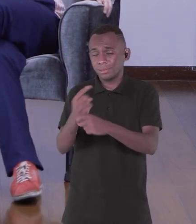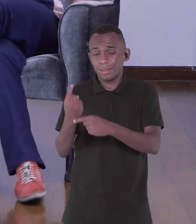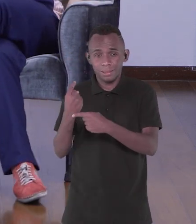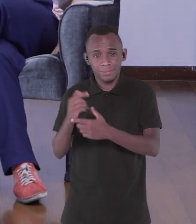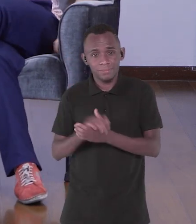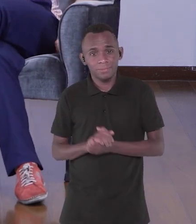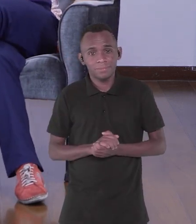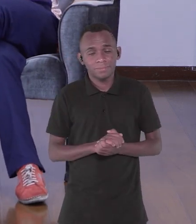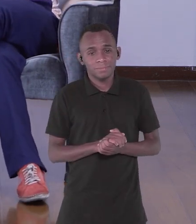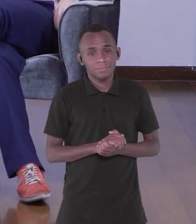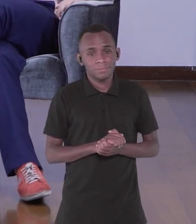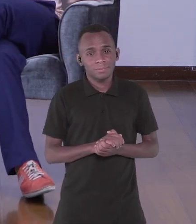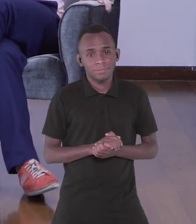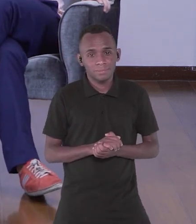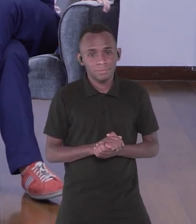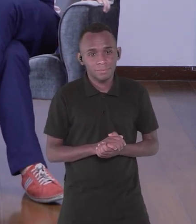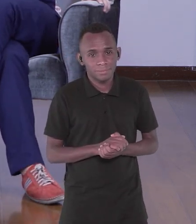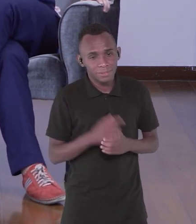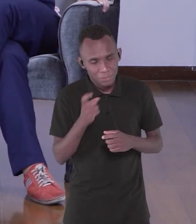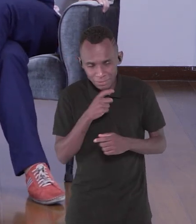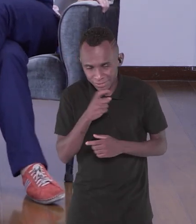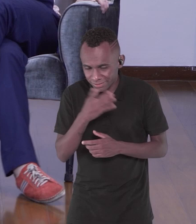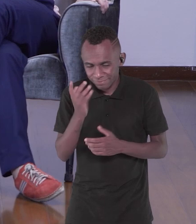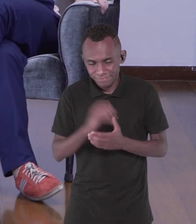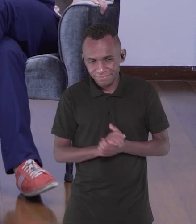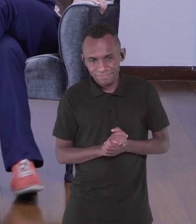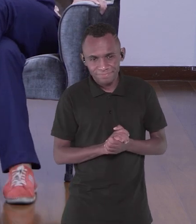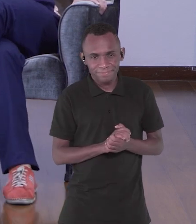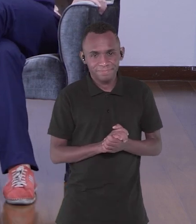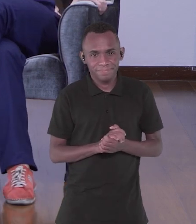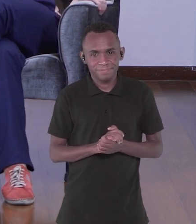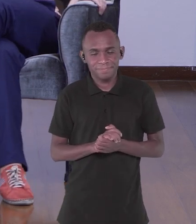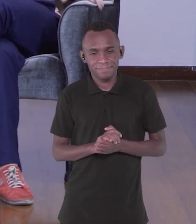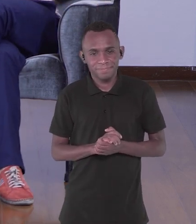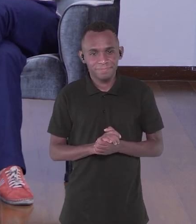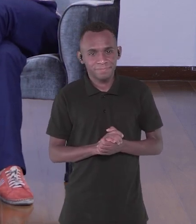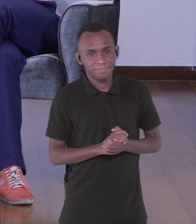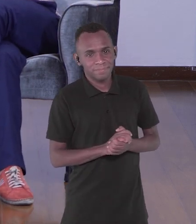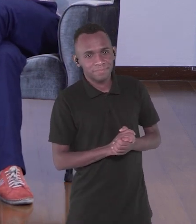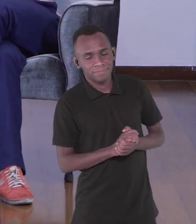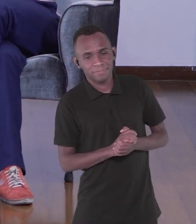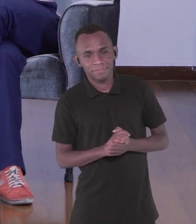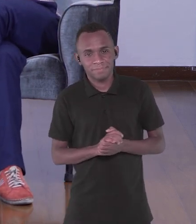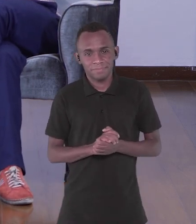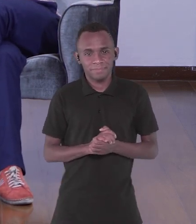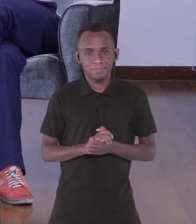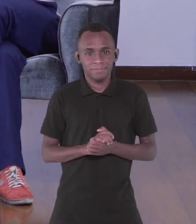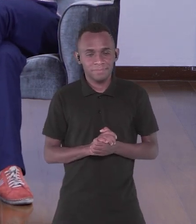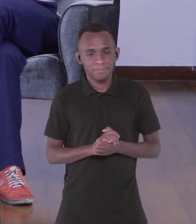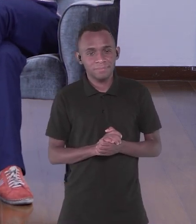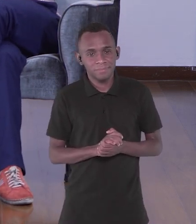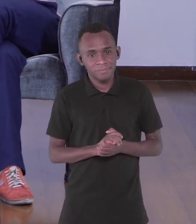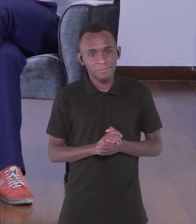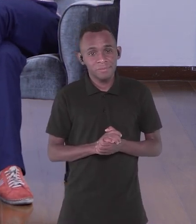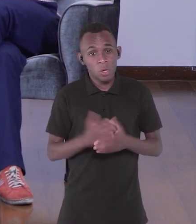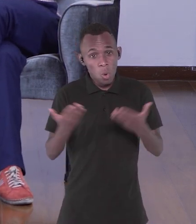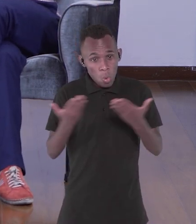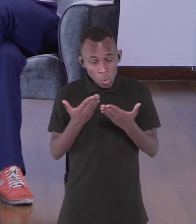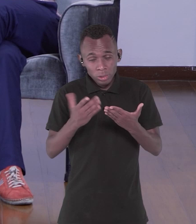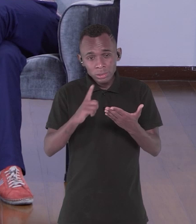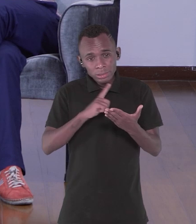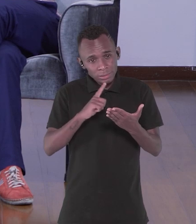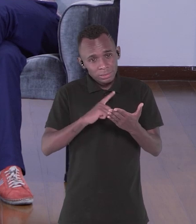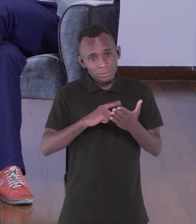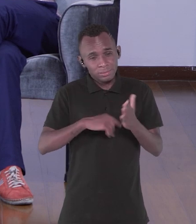E aí? Nada, só tô mentindo. Não, mas o que eu quero dizer, existem hoje vários